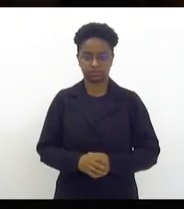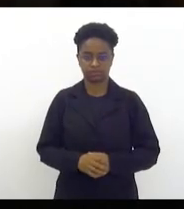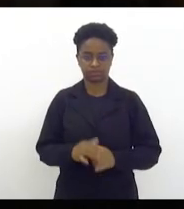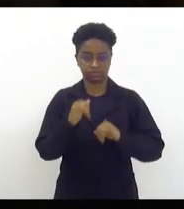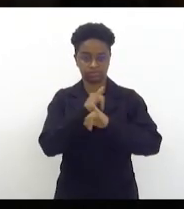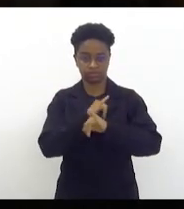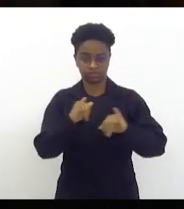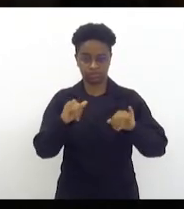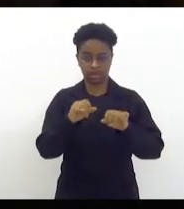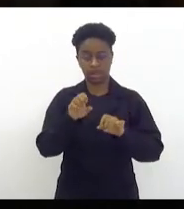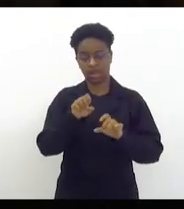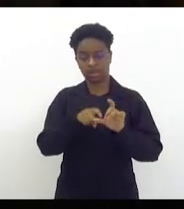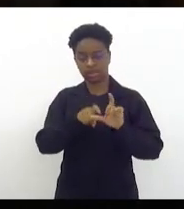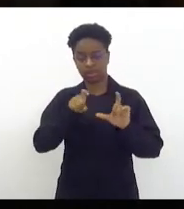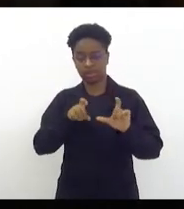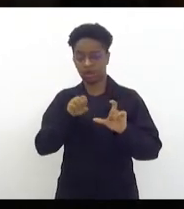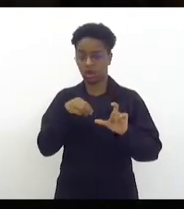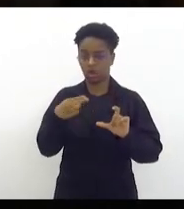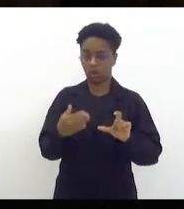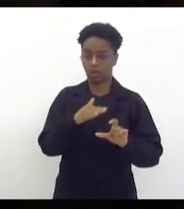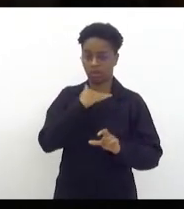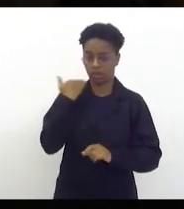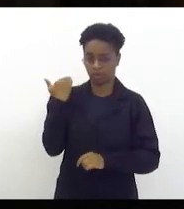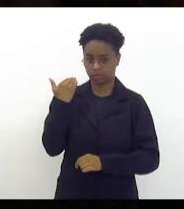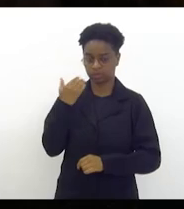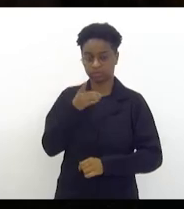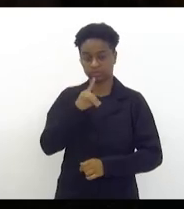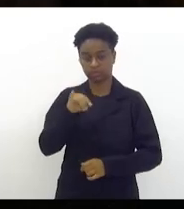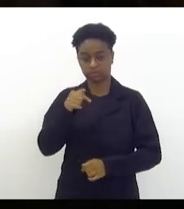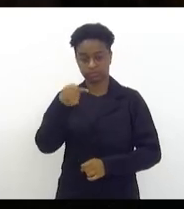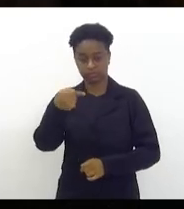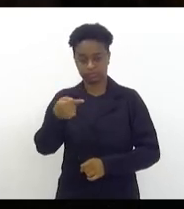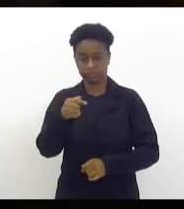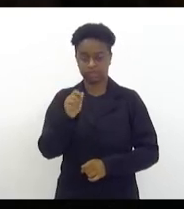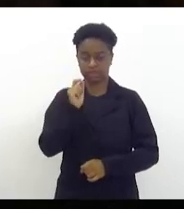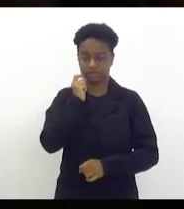independência ou morte. 7 de setembro.